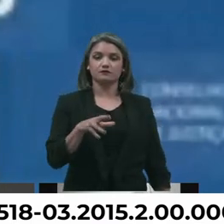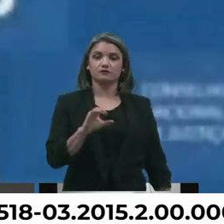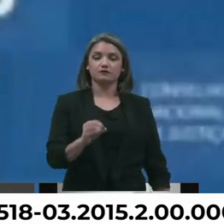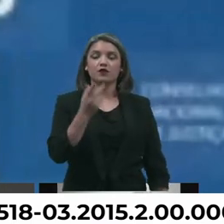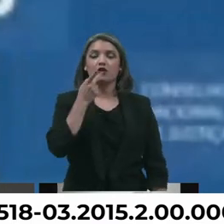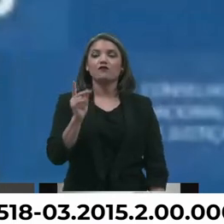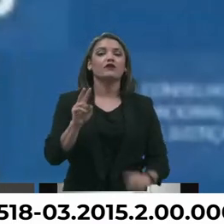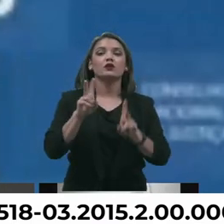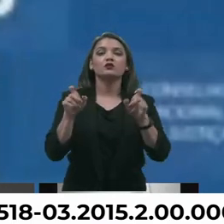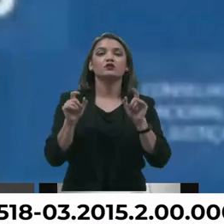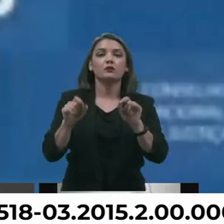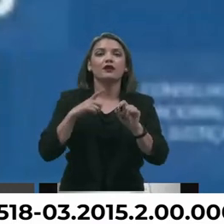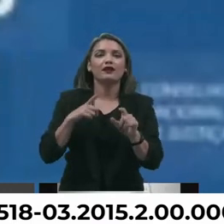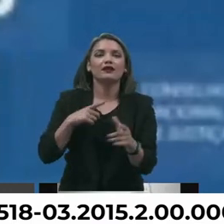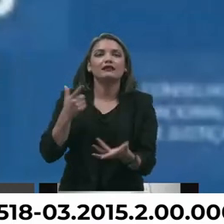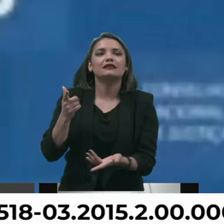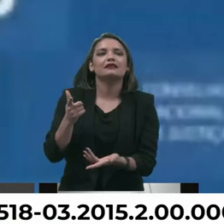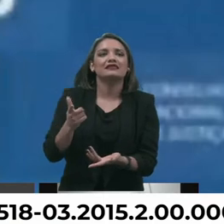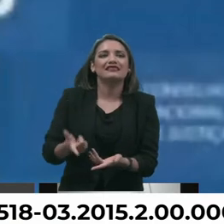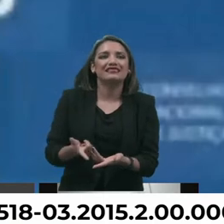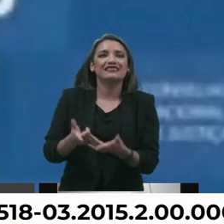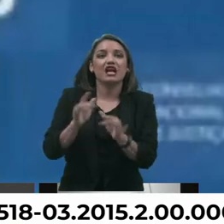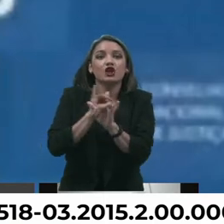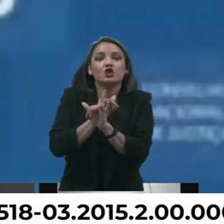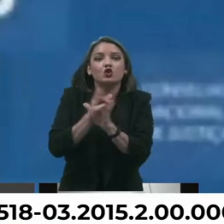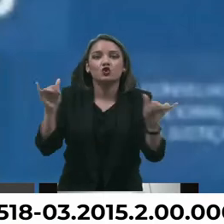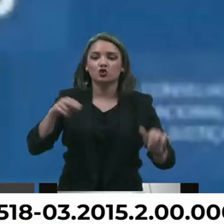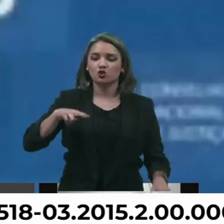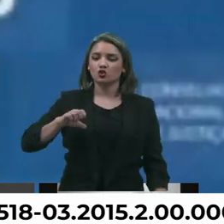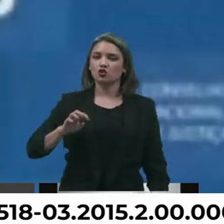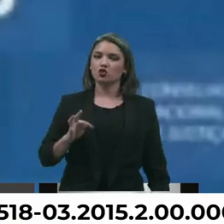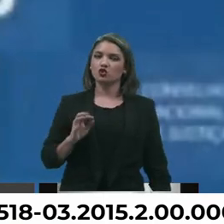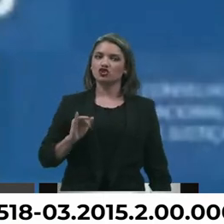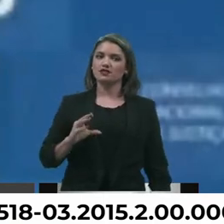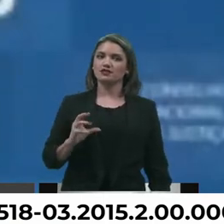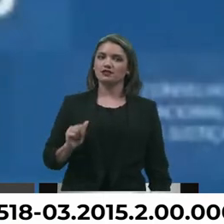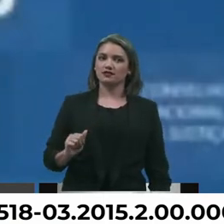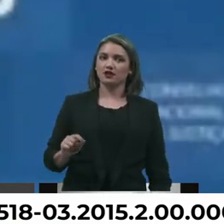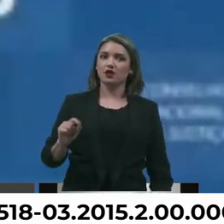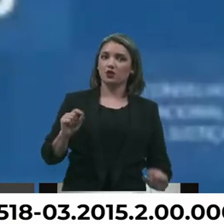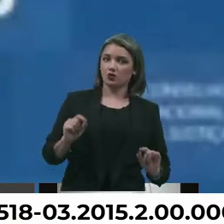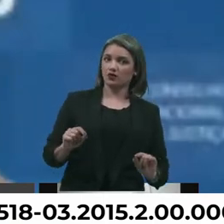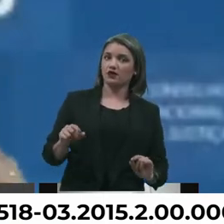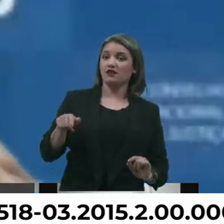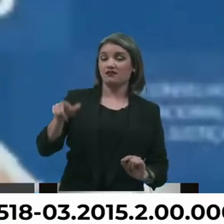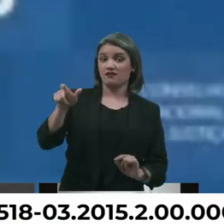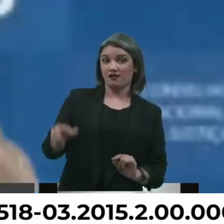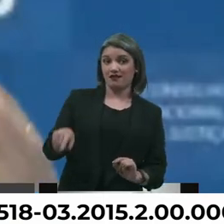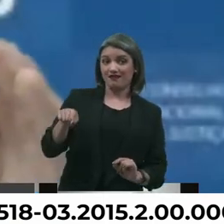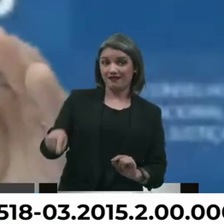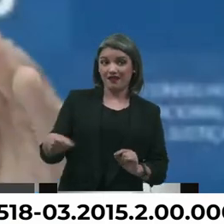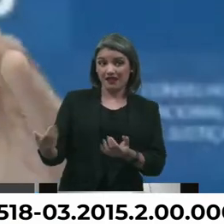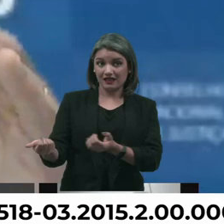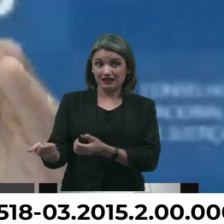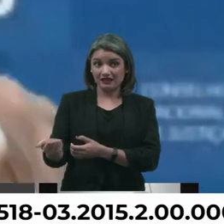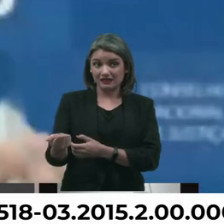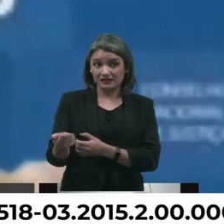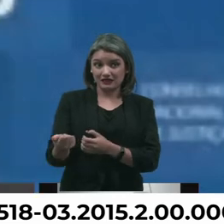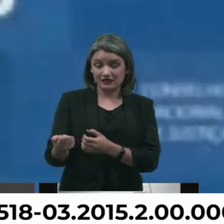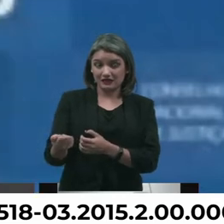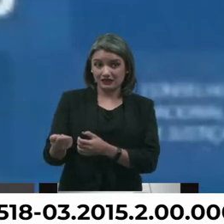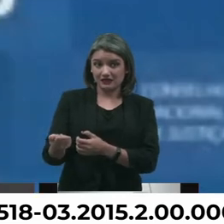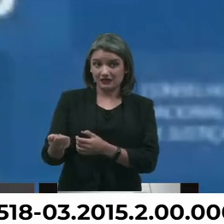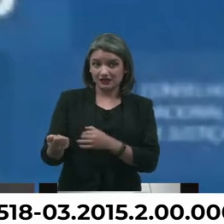à existência de notícia de que o causídico teria entregado em